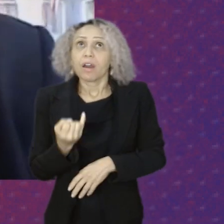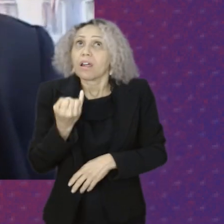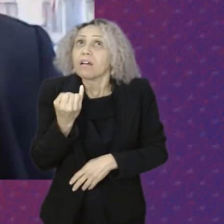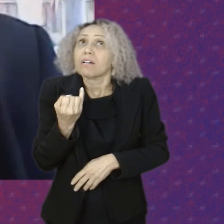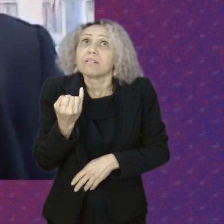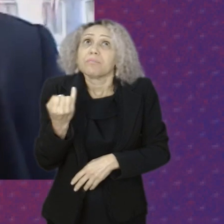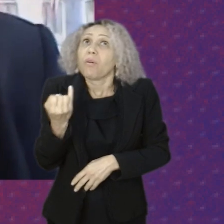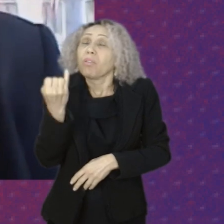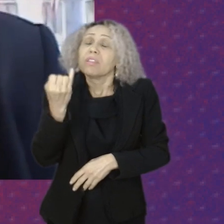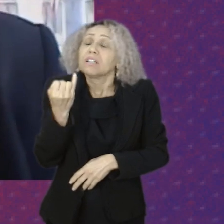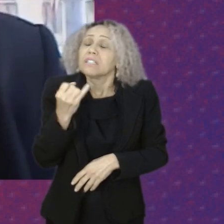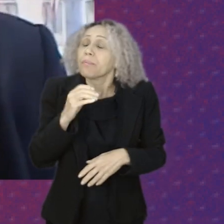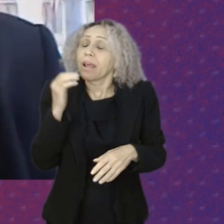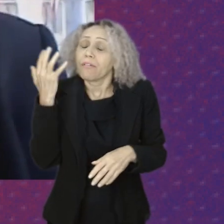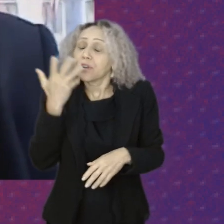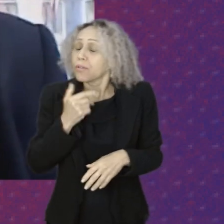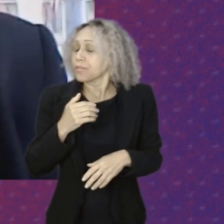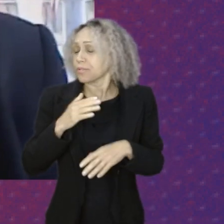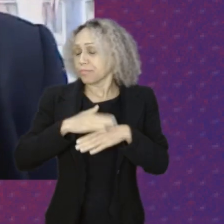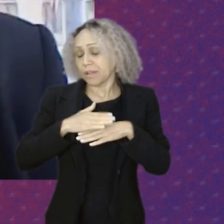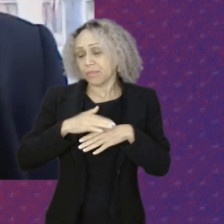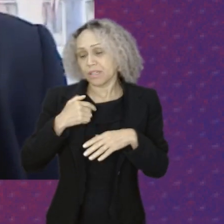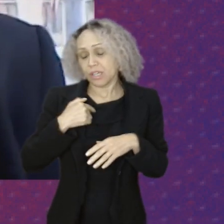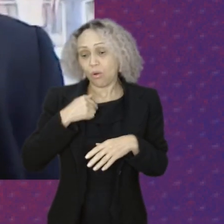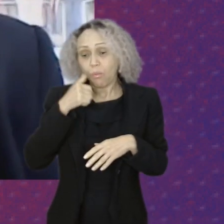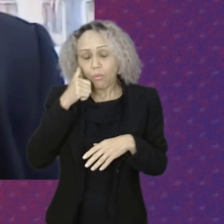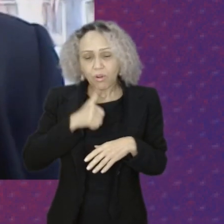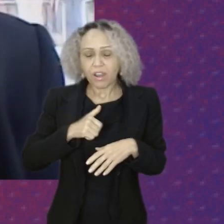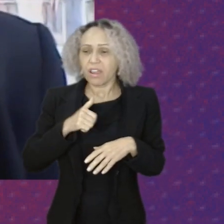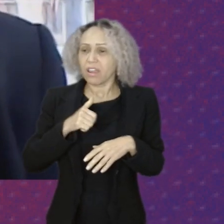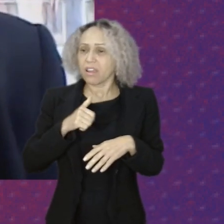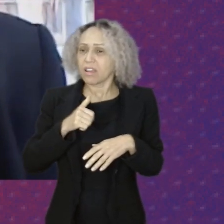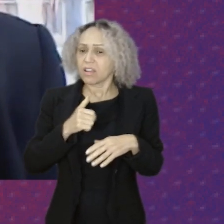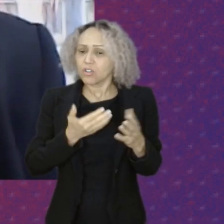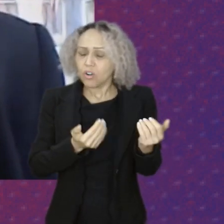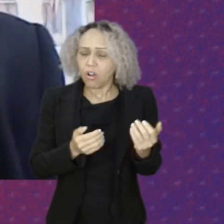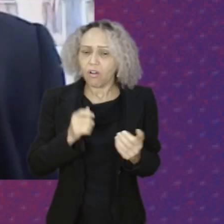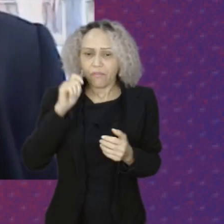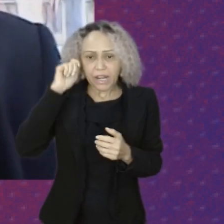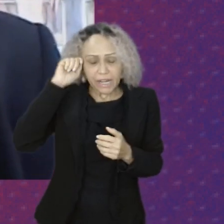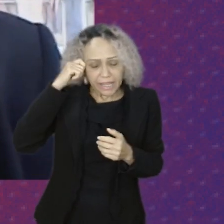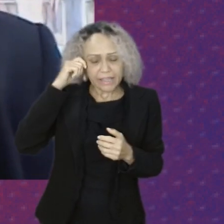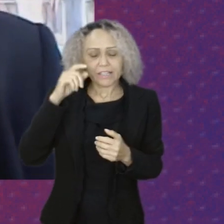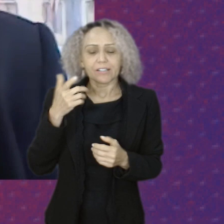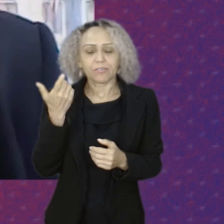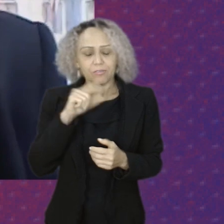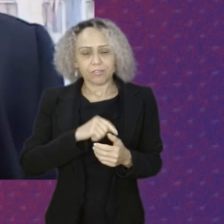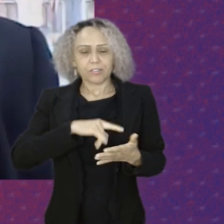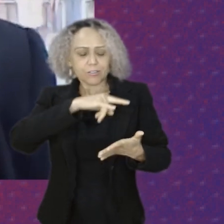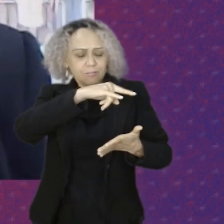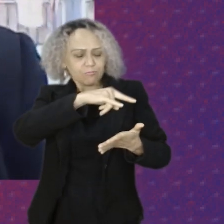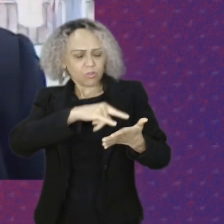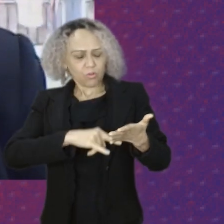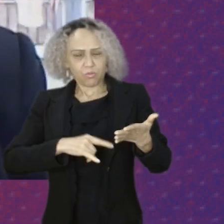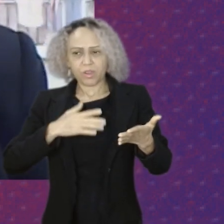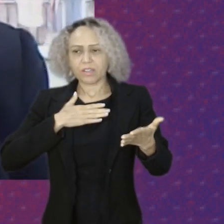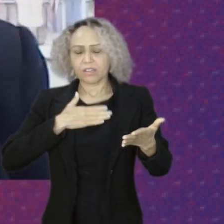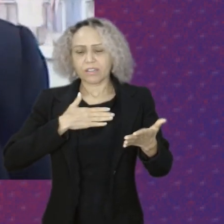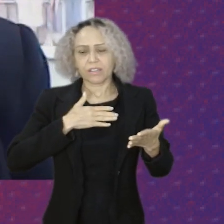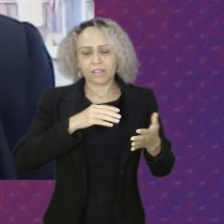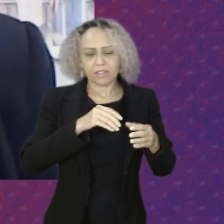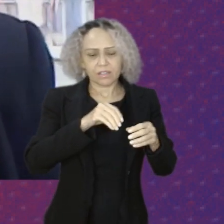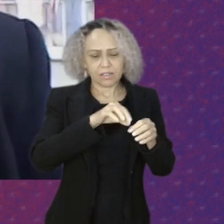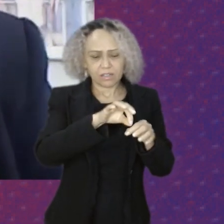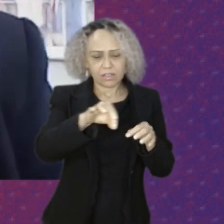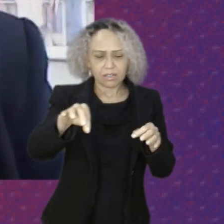negra, e também na luta de nós no movimento sindical social tem sido importante essa libertação do